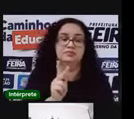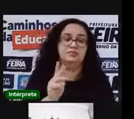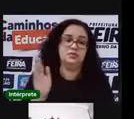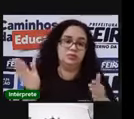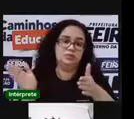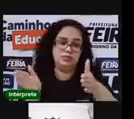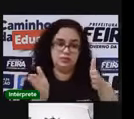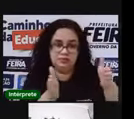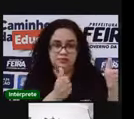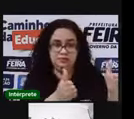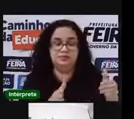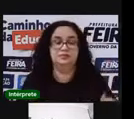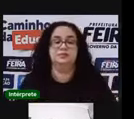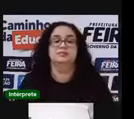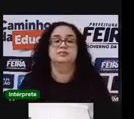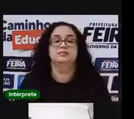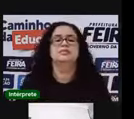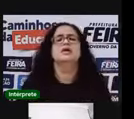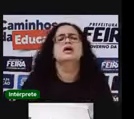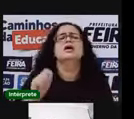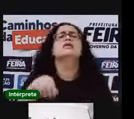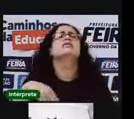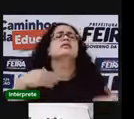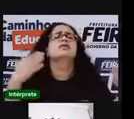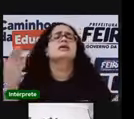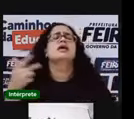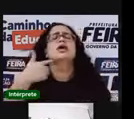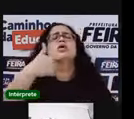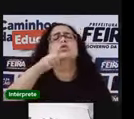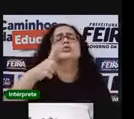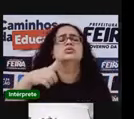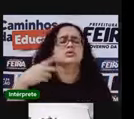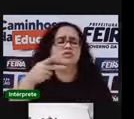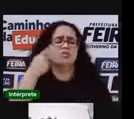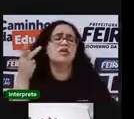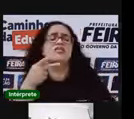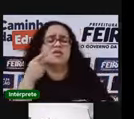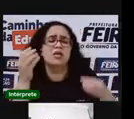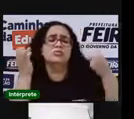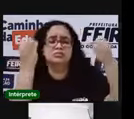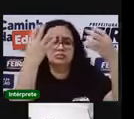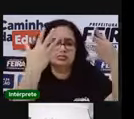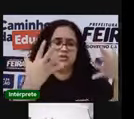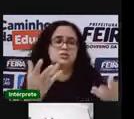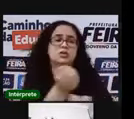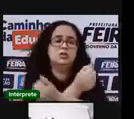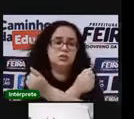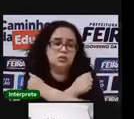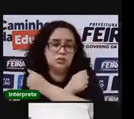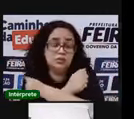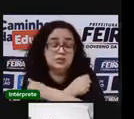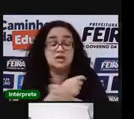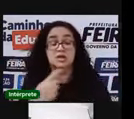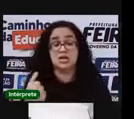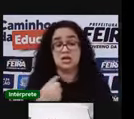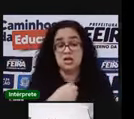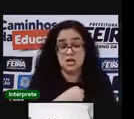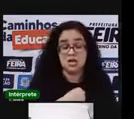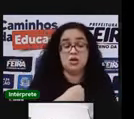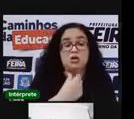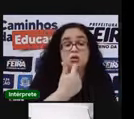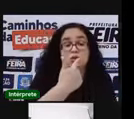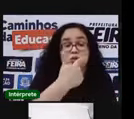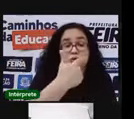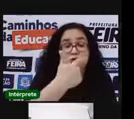passar para o próximo slide, João. Então, e quem é esse outro? A gente falou do abraço, né? Eu e o